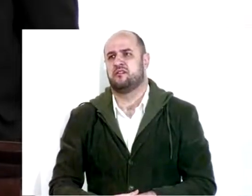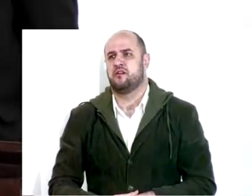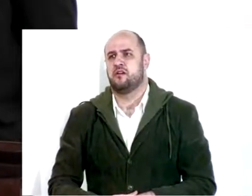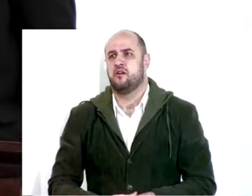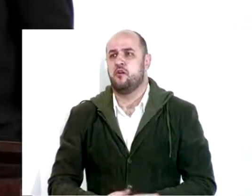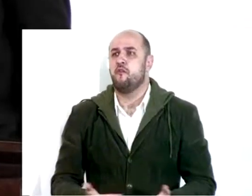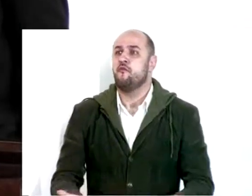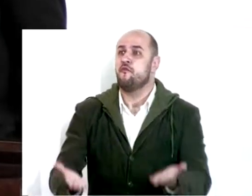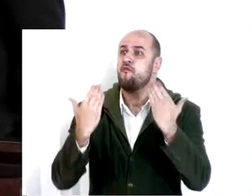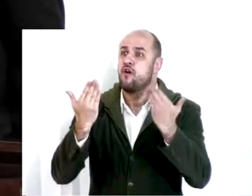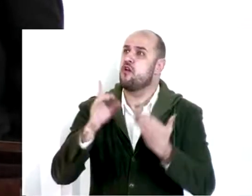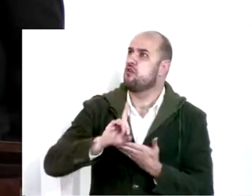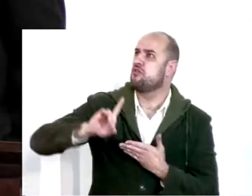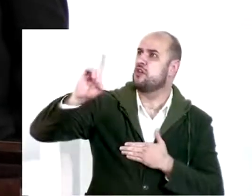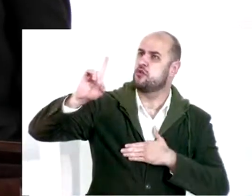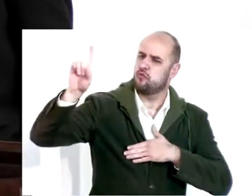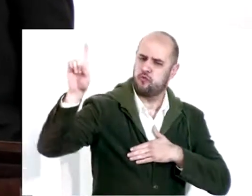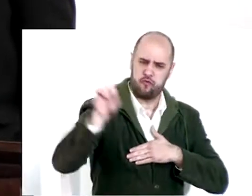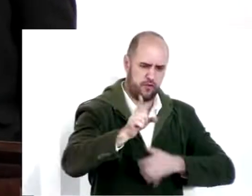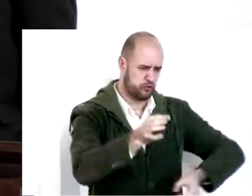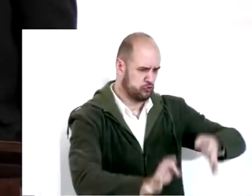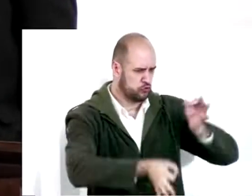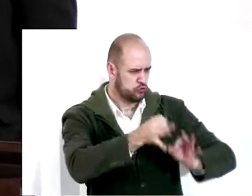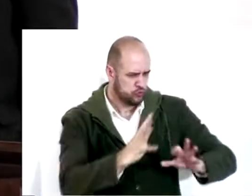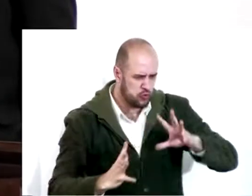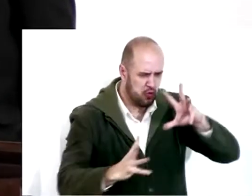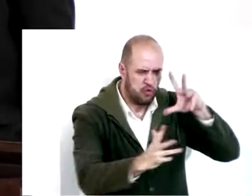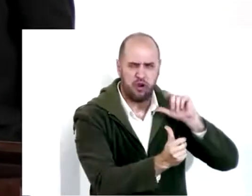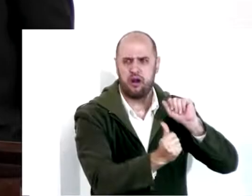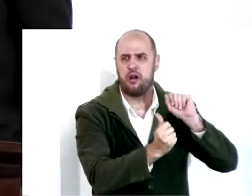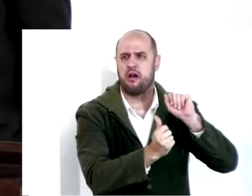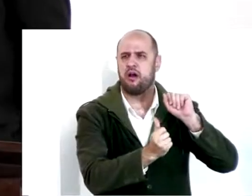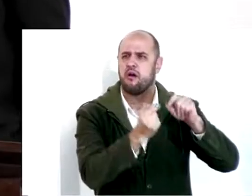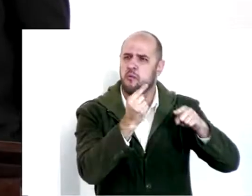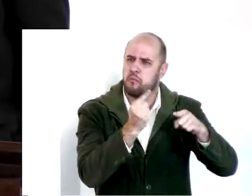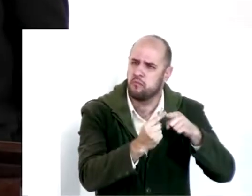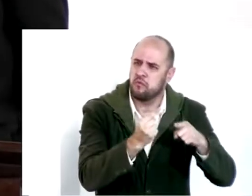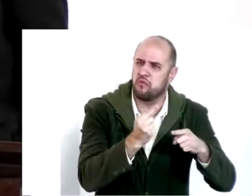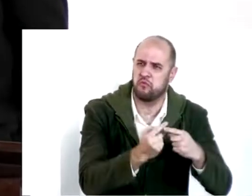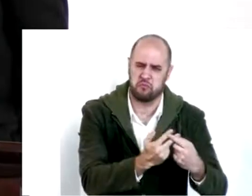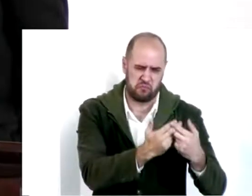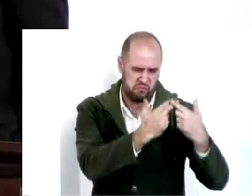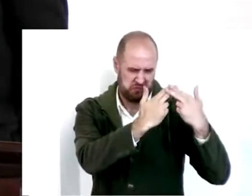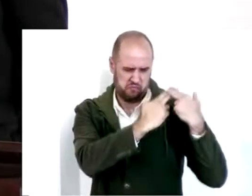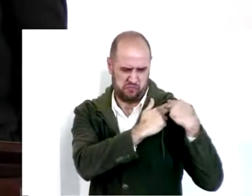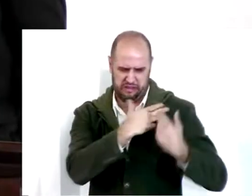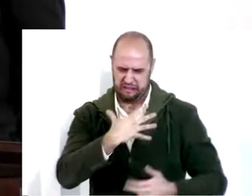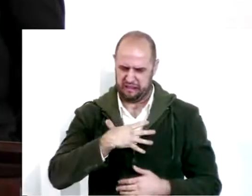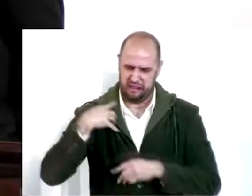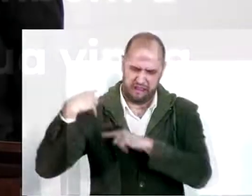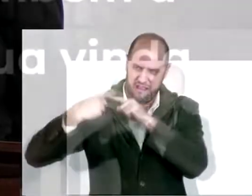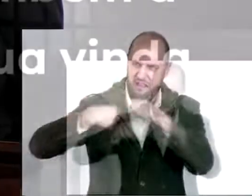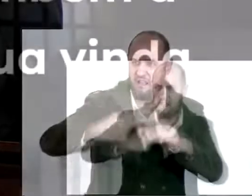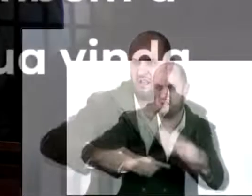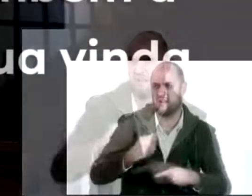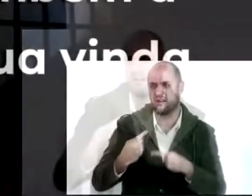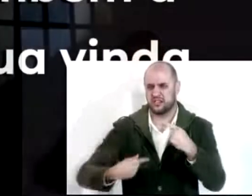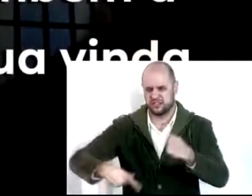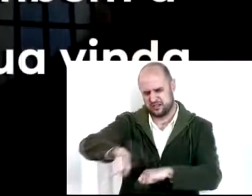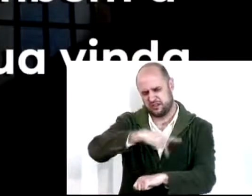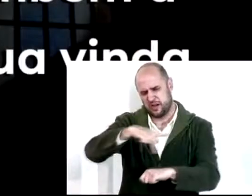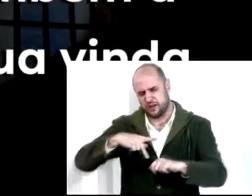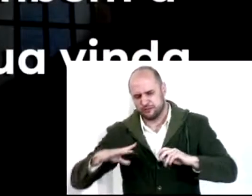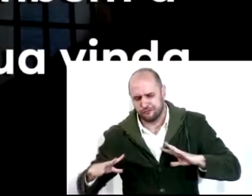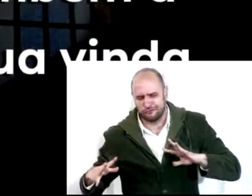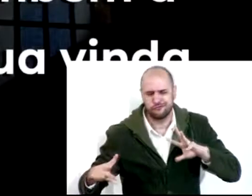Levanta-te, ó Deus, julga a terra, pois a ti compete a herança de todas as